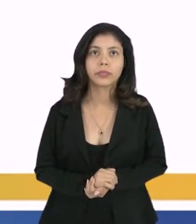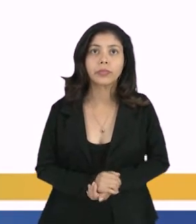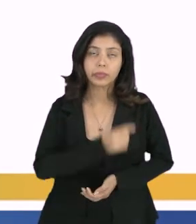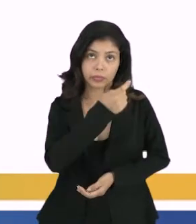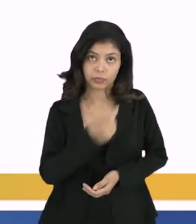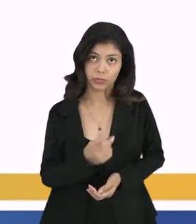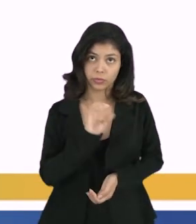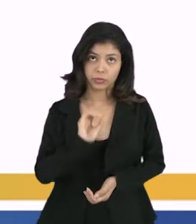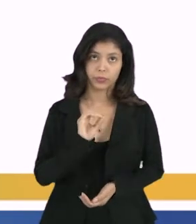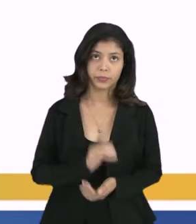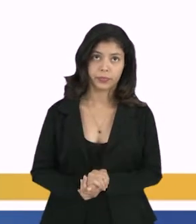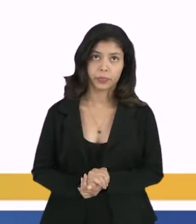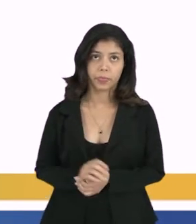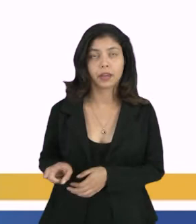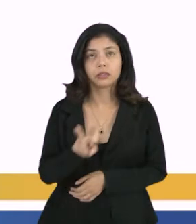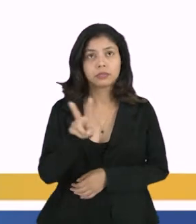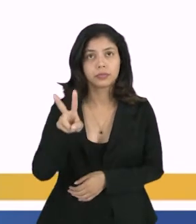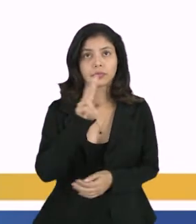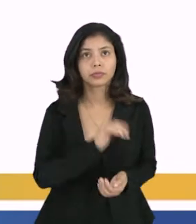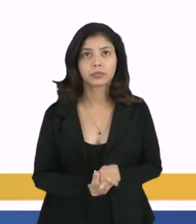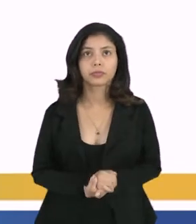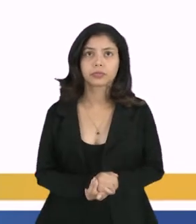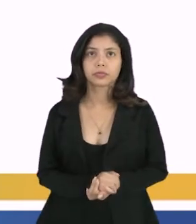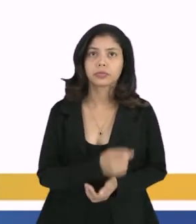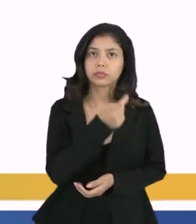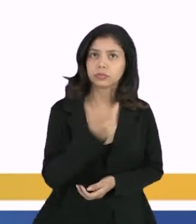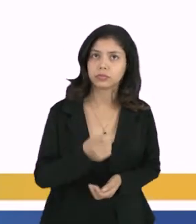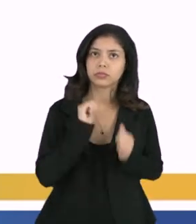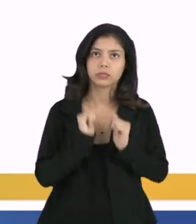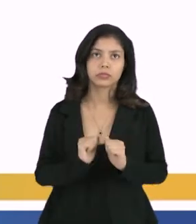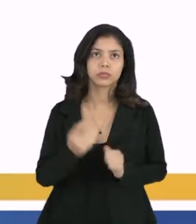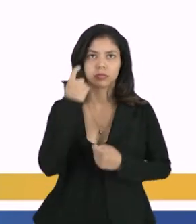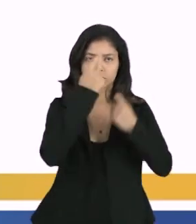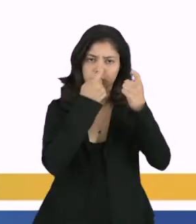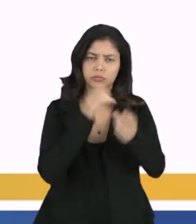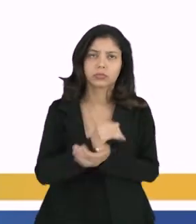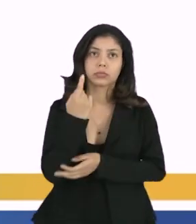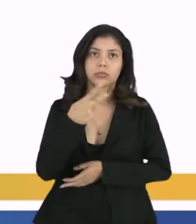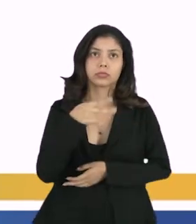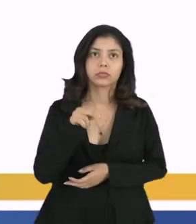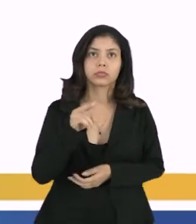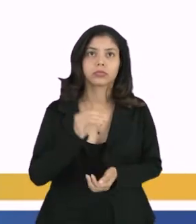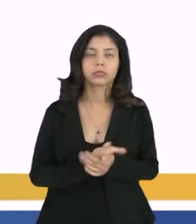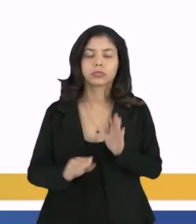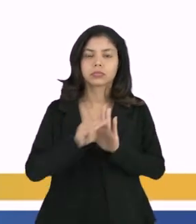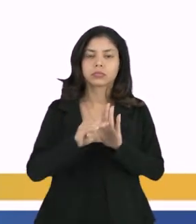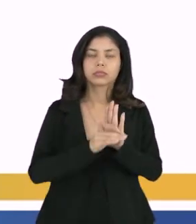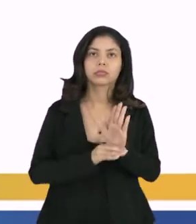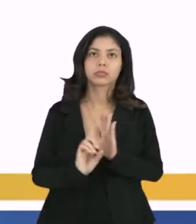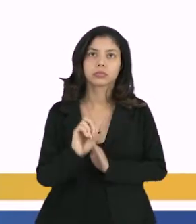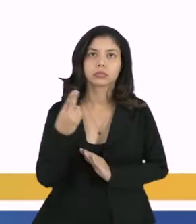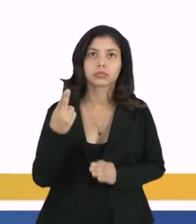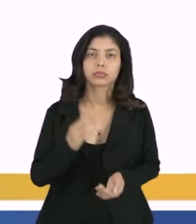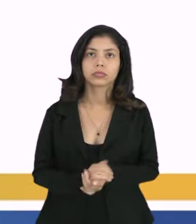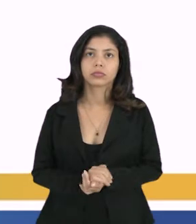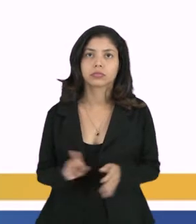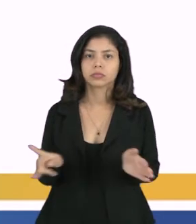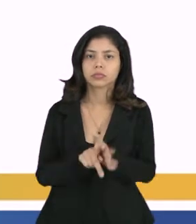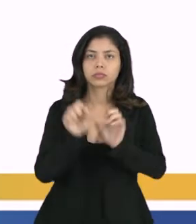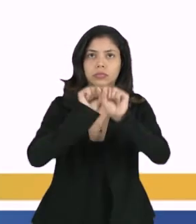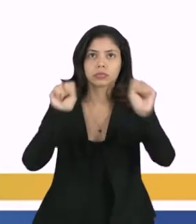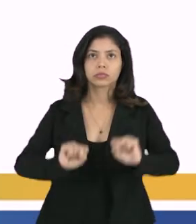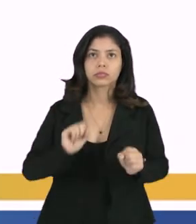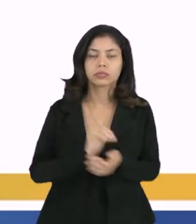Sendo x0 um valor atribuído à incógnita x, podemos expressar um par ordenado que seja a solução